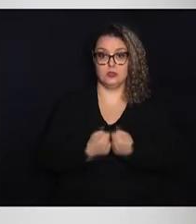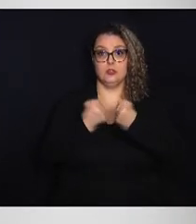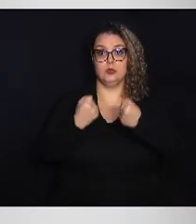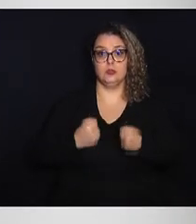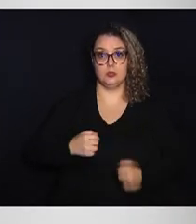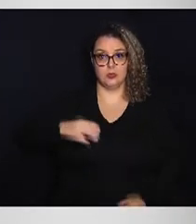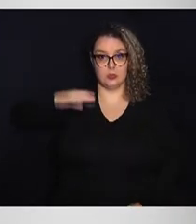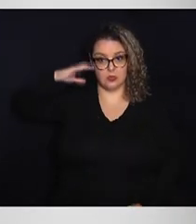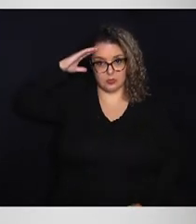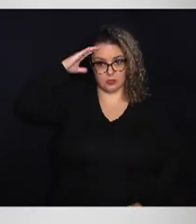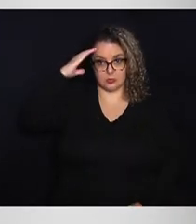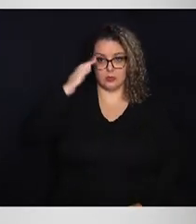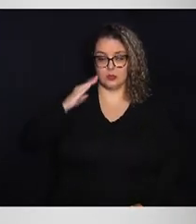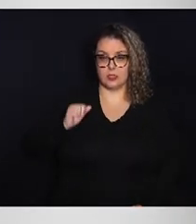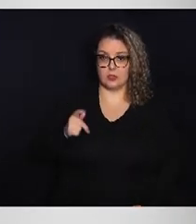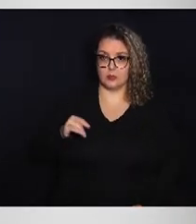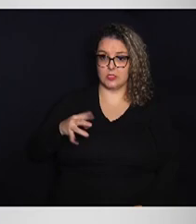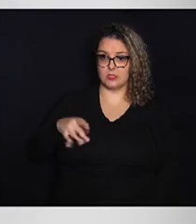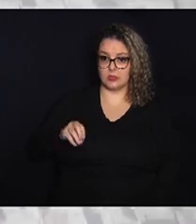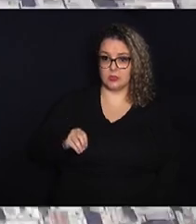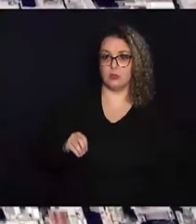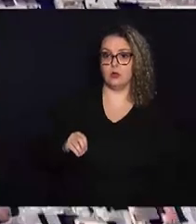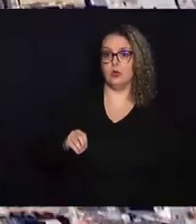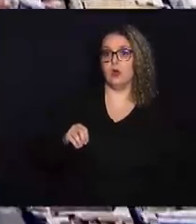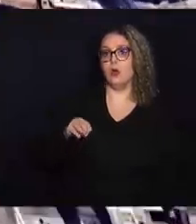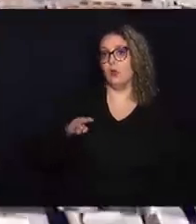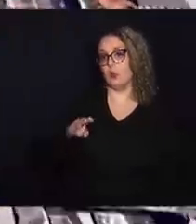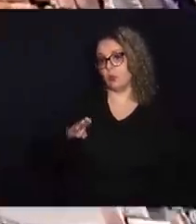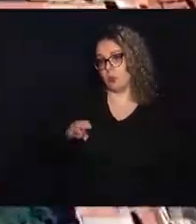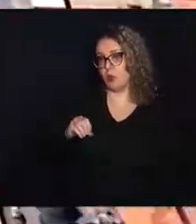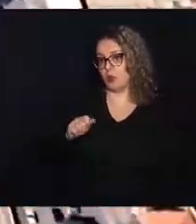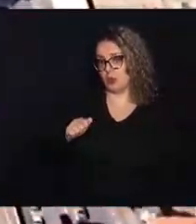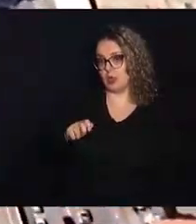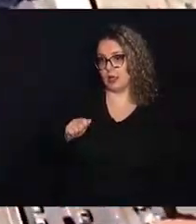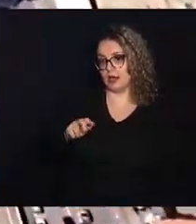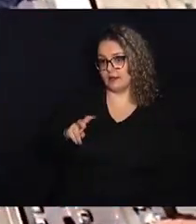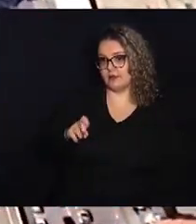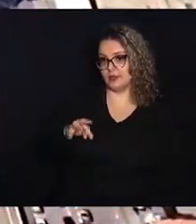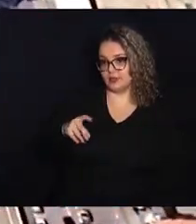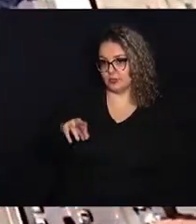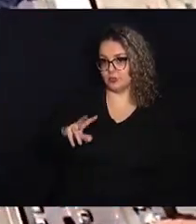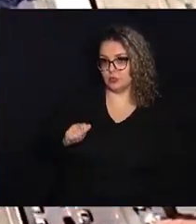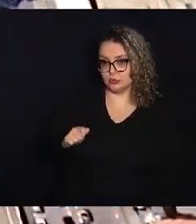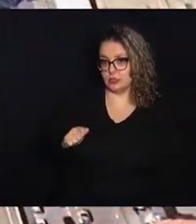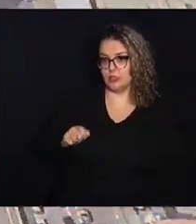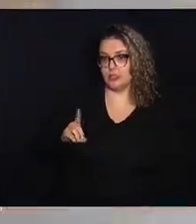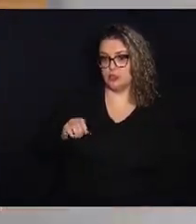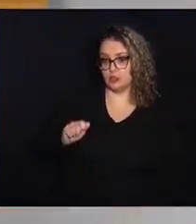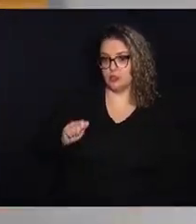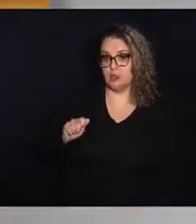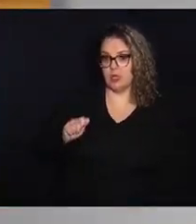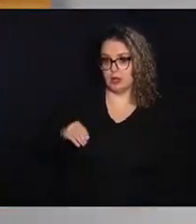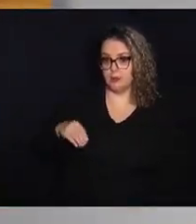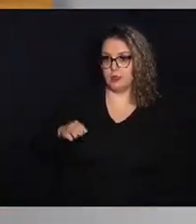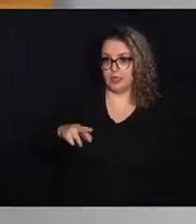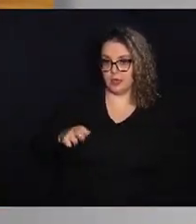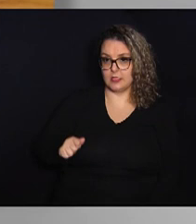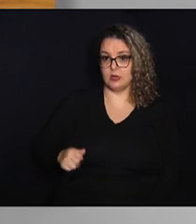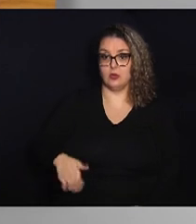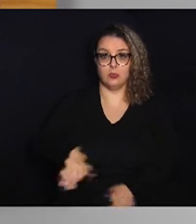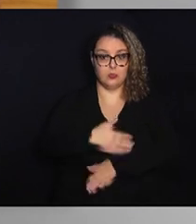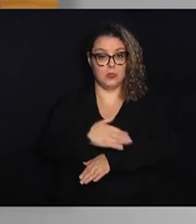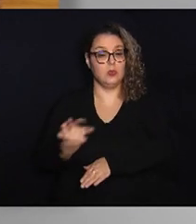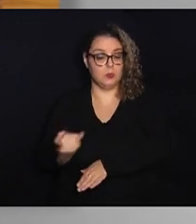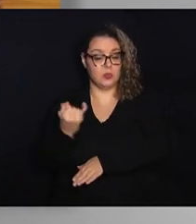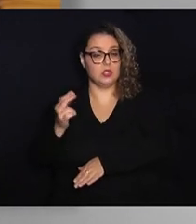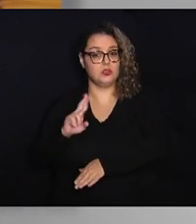capitão ituano Boaventura do Amaral, hoje nome de uma importante rua no centro de Campinas, e dezenas de